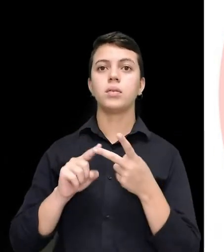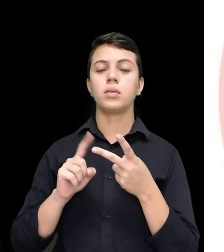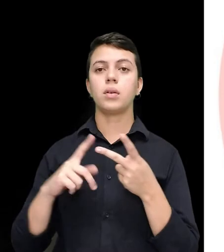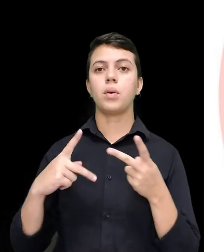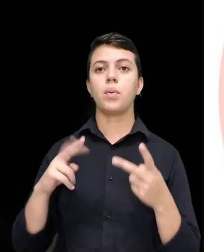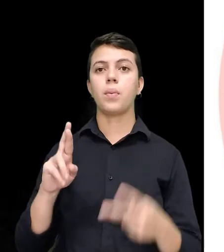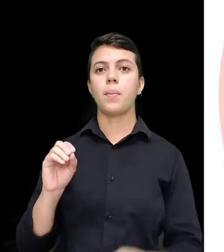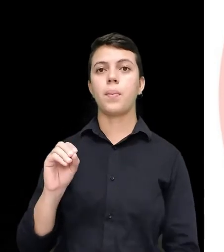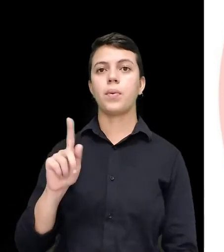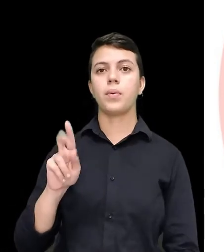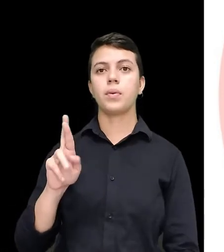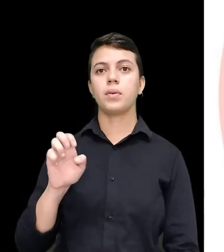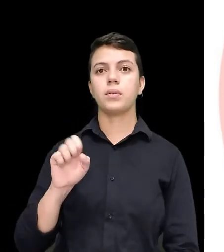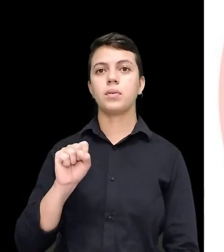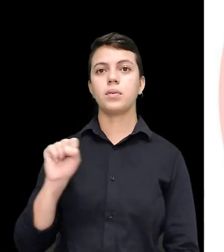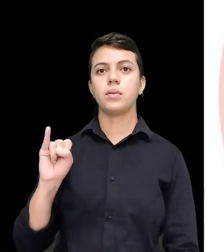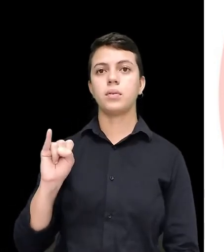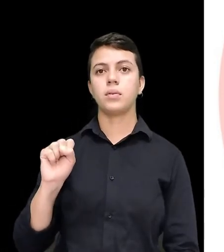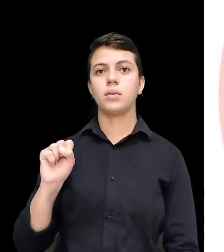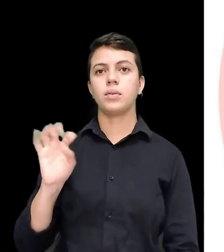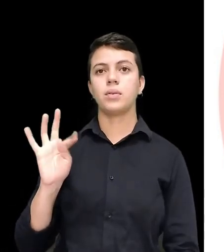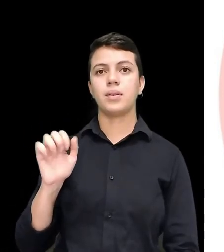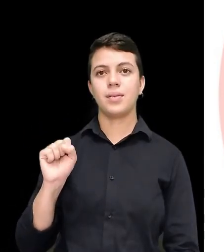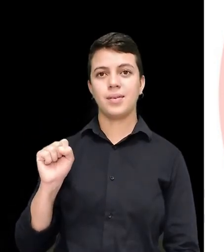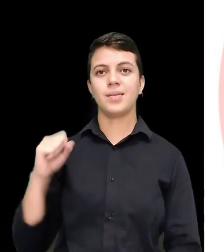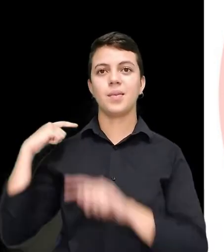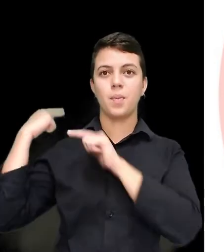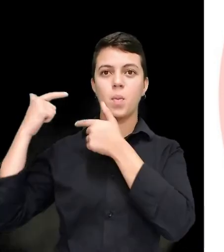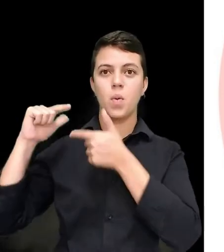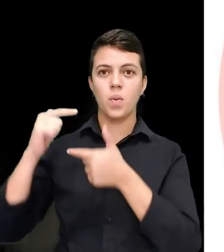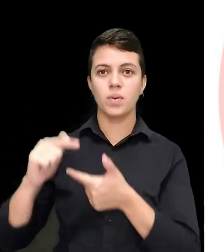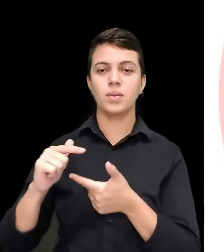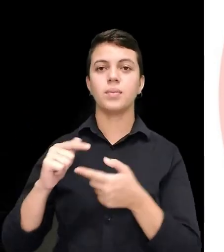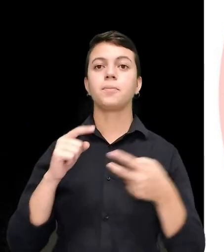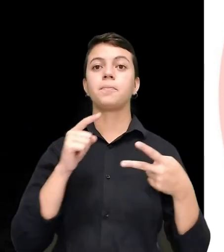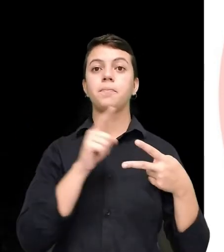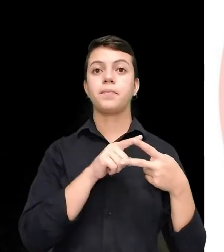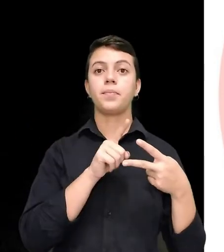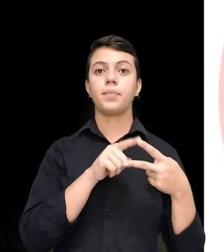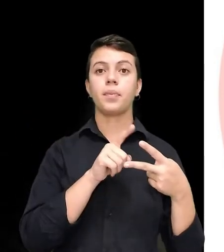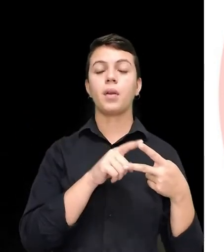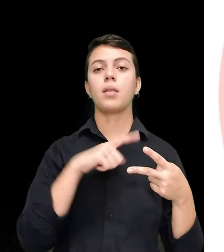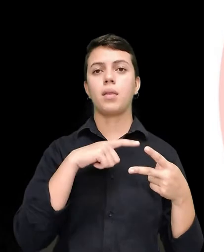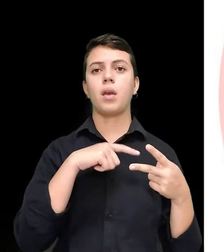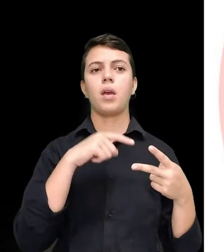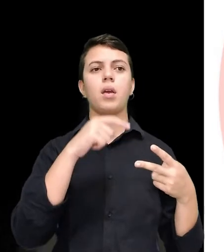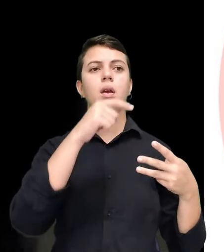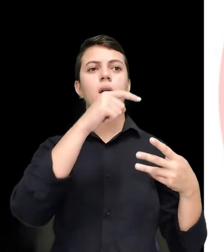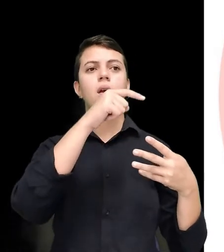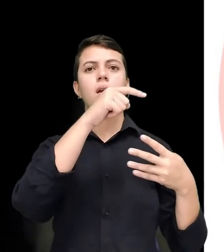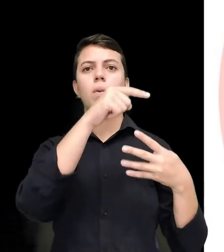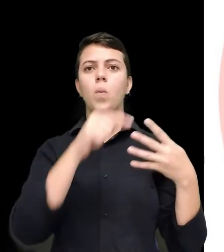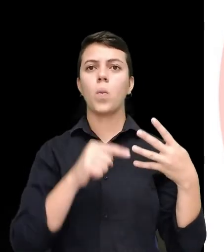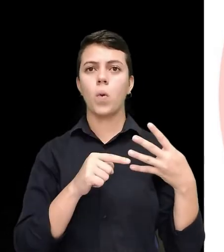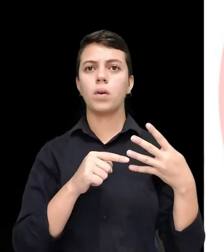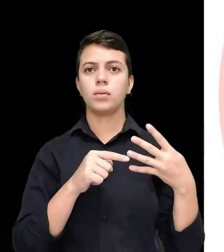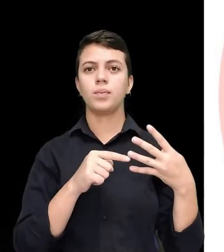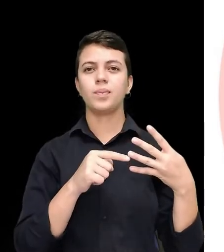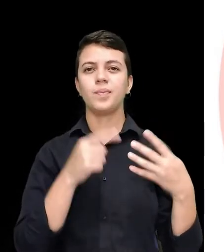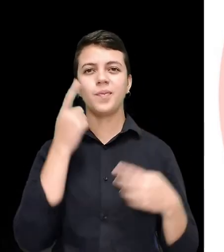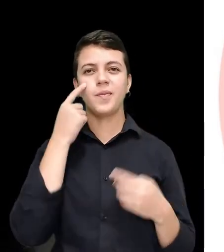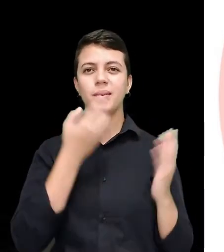tendências pedagógicas liberais são a tradicional, renovada progressivista, renovada